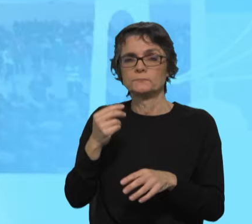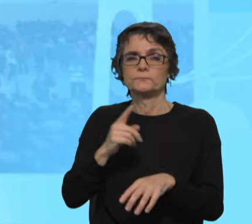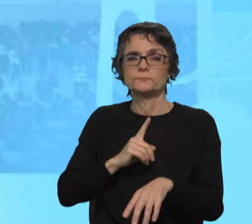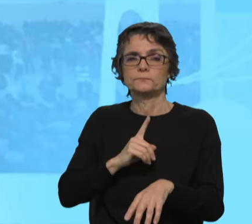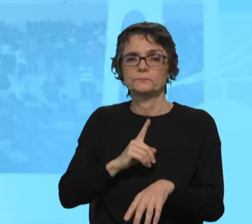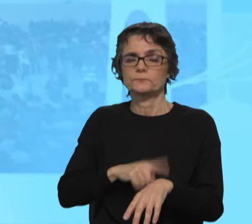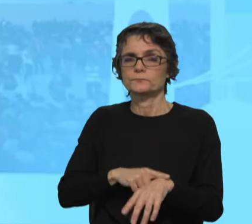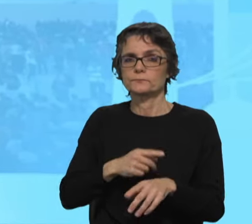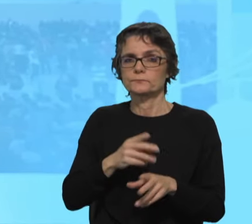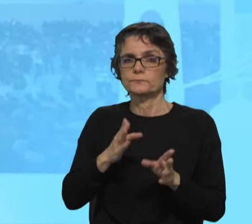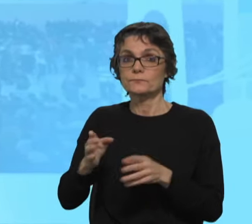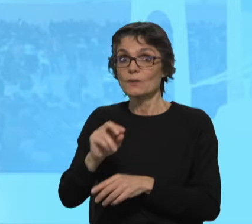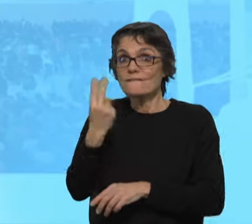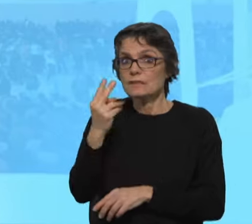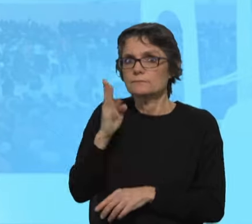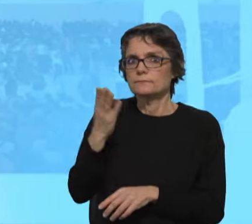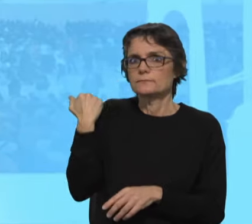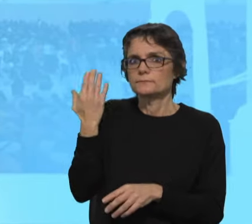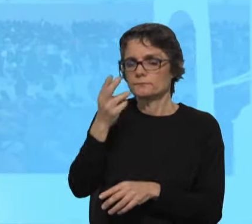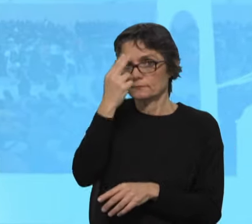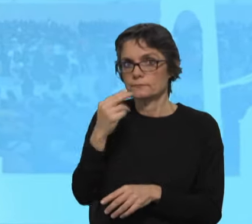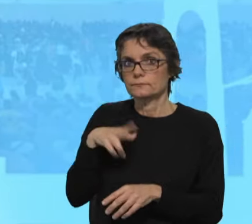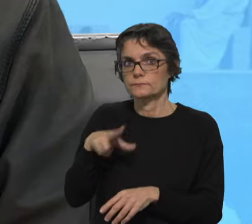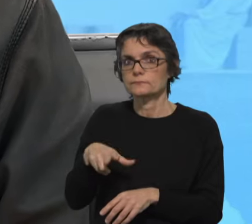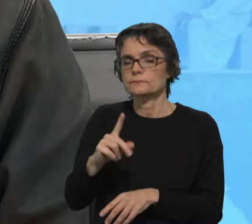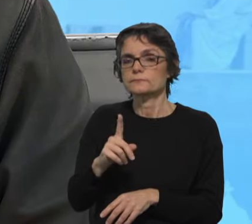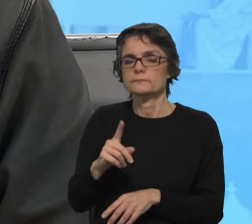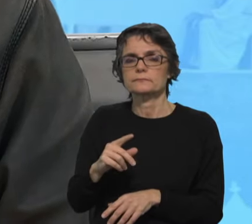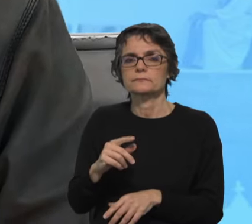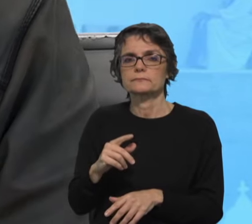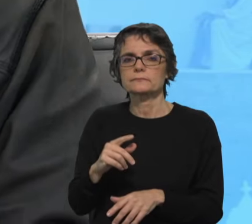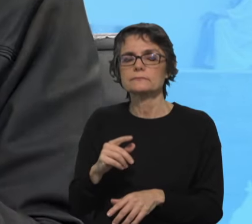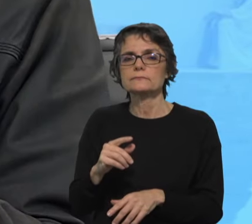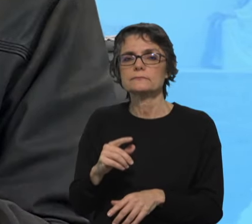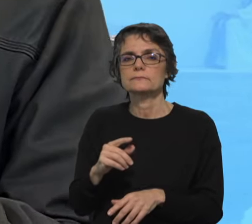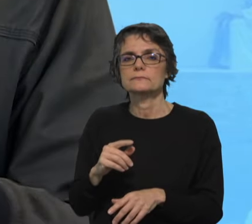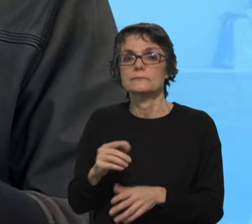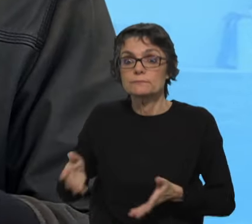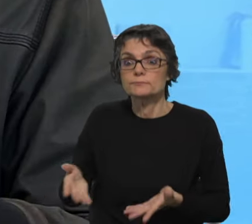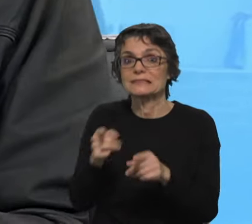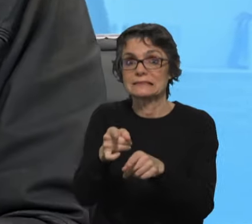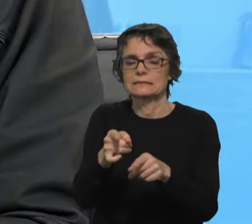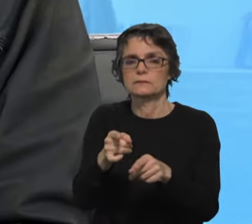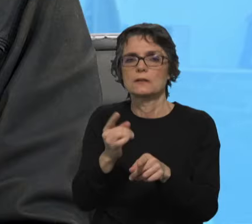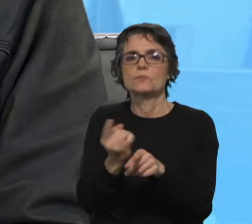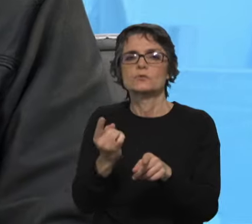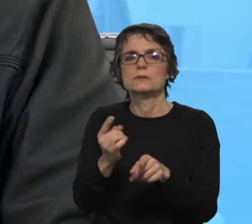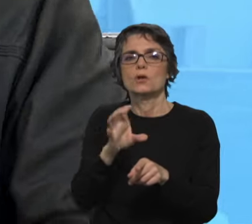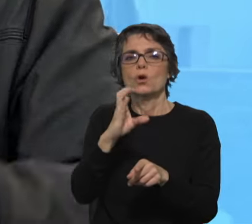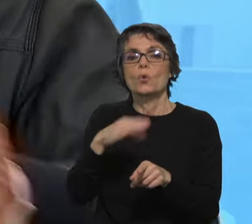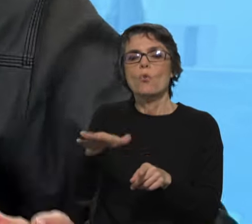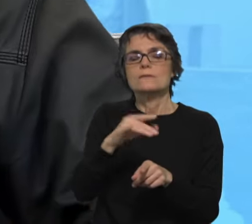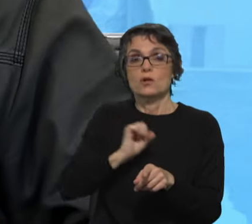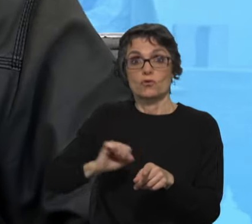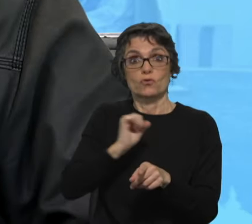do da da nossa história Portuguesa que eh contribuíram para que isso porque como as misericórdias o nosso concelho é rico